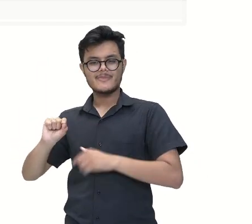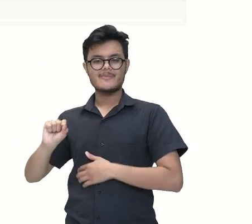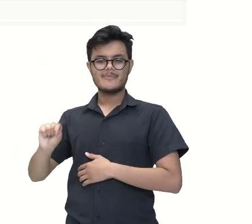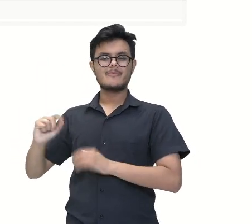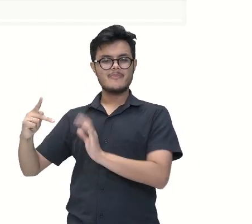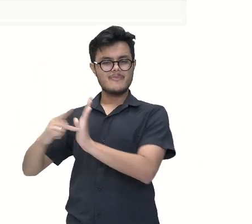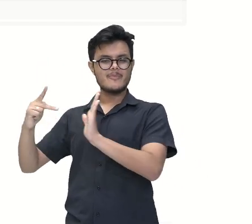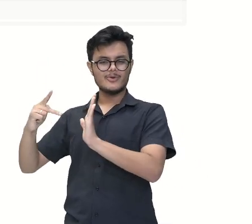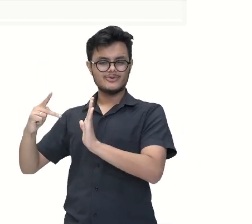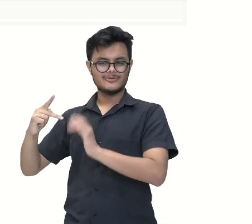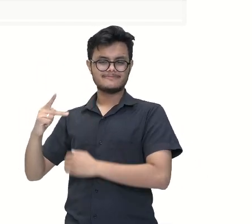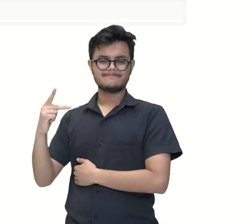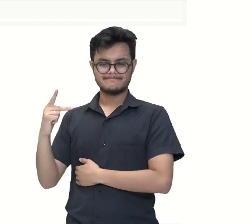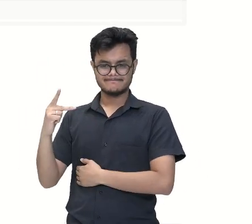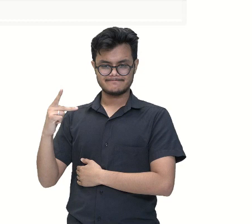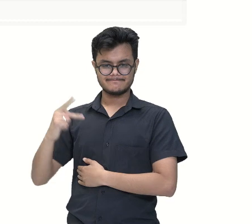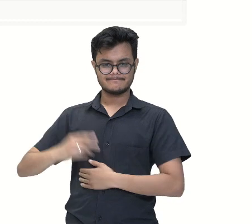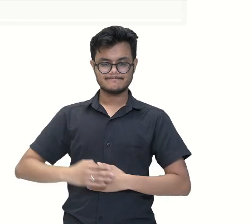meu ponto P.